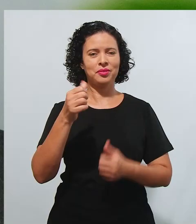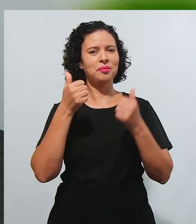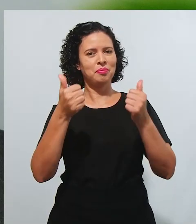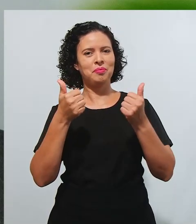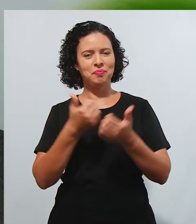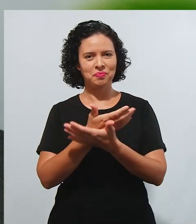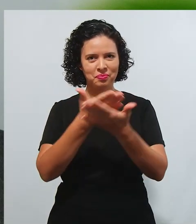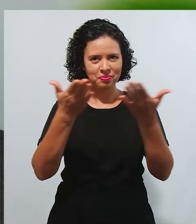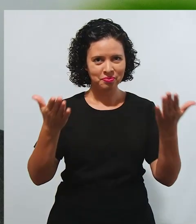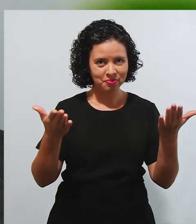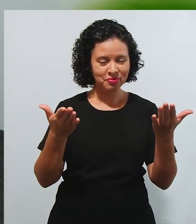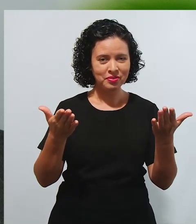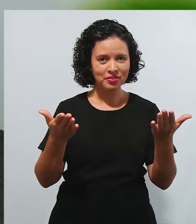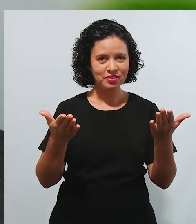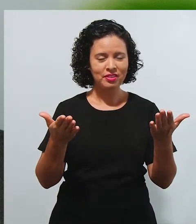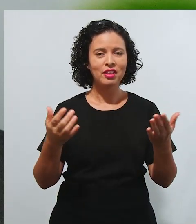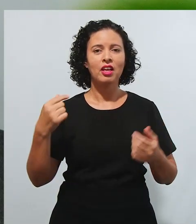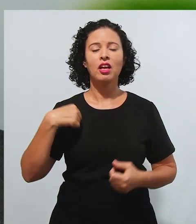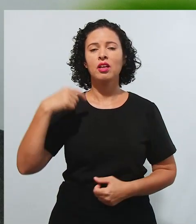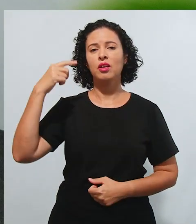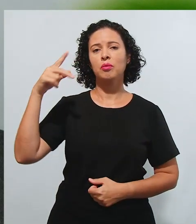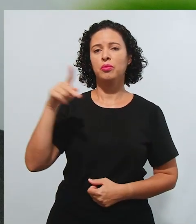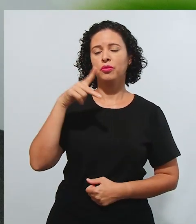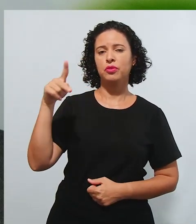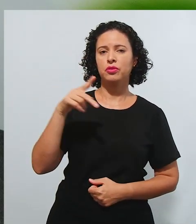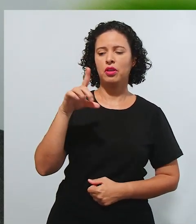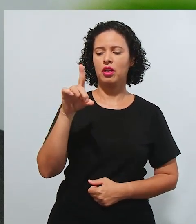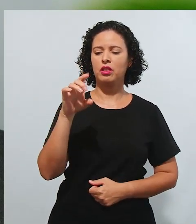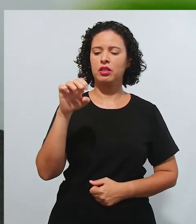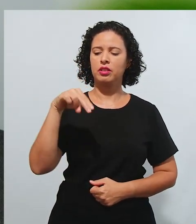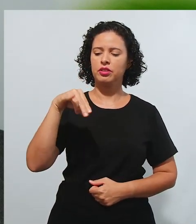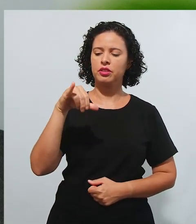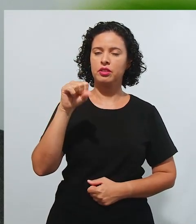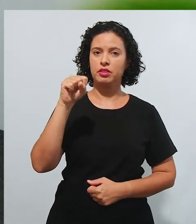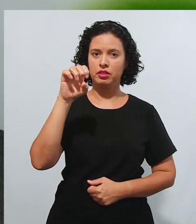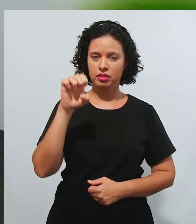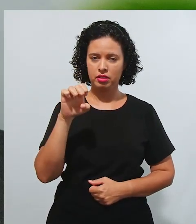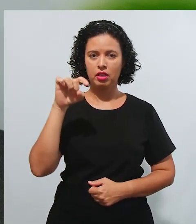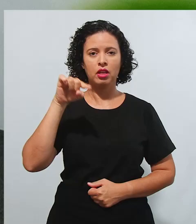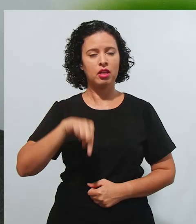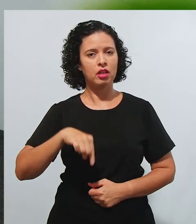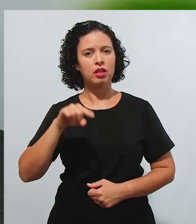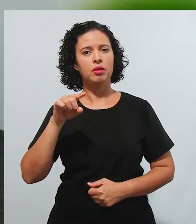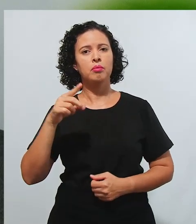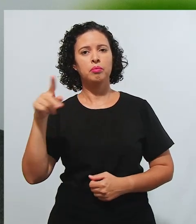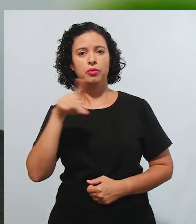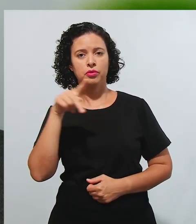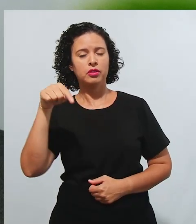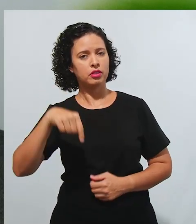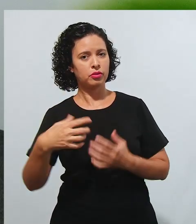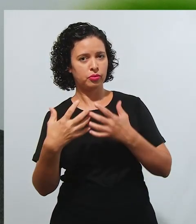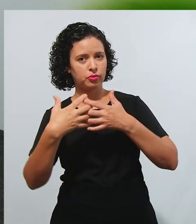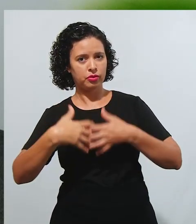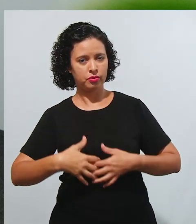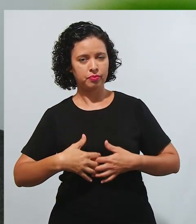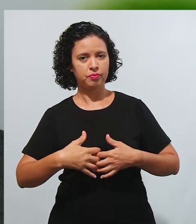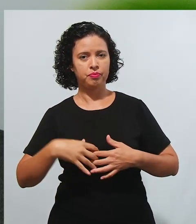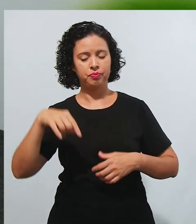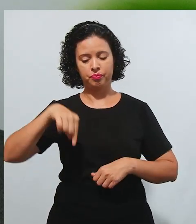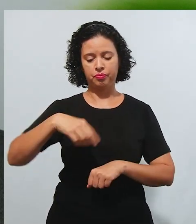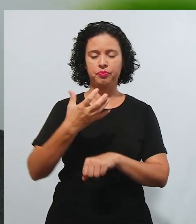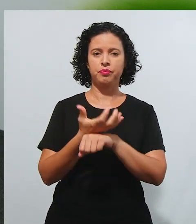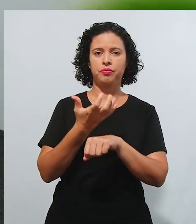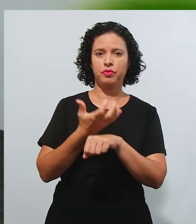Olá, tudo bom com você? Eu sou a professora Denise Tontiucci, professora de Economia aqui do IFRO, e